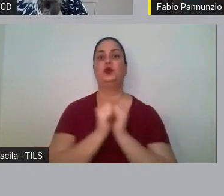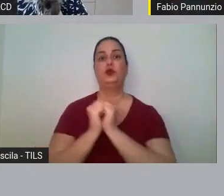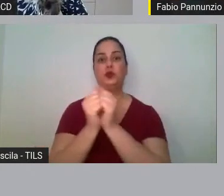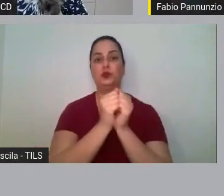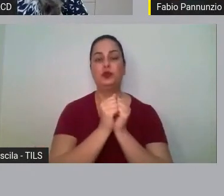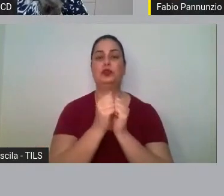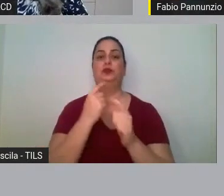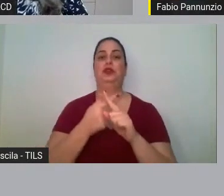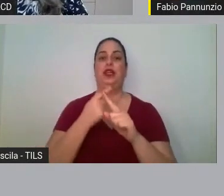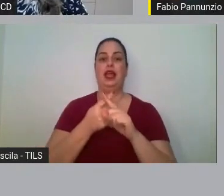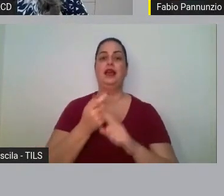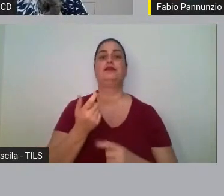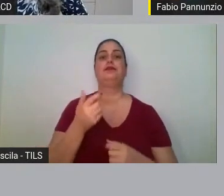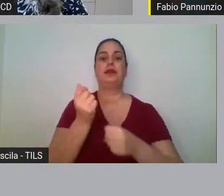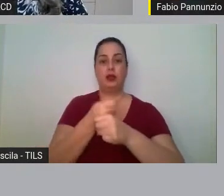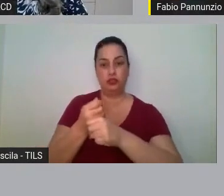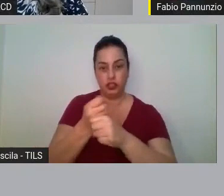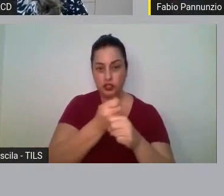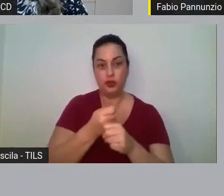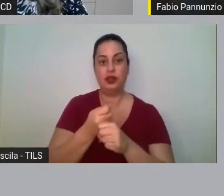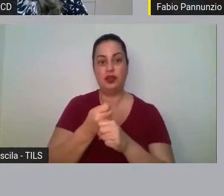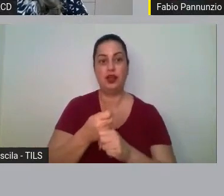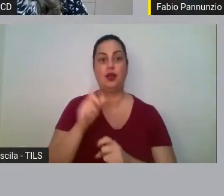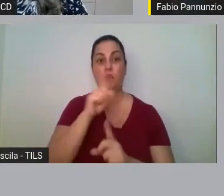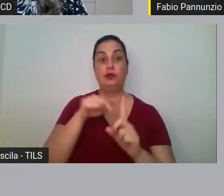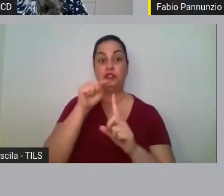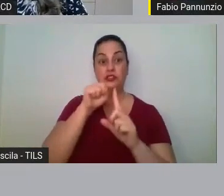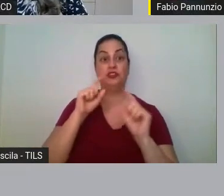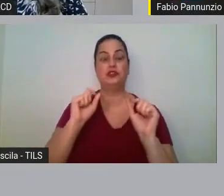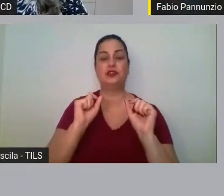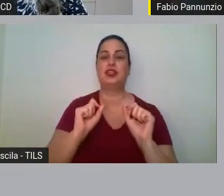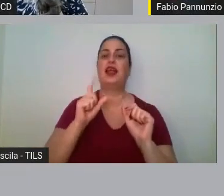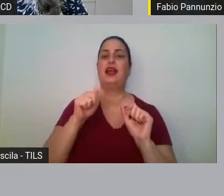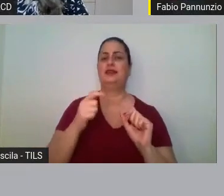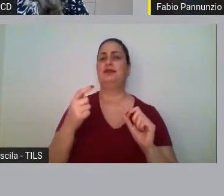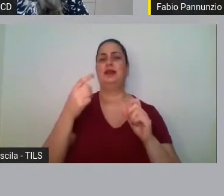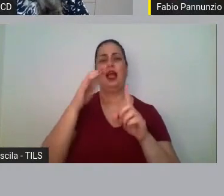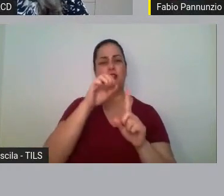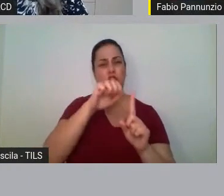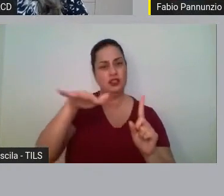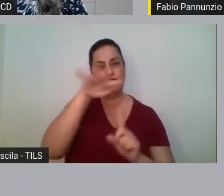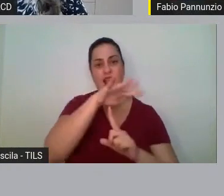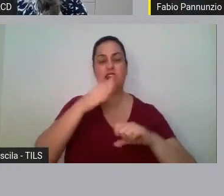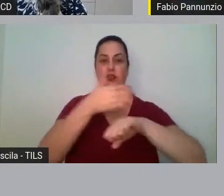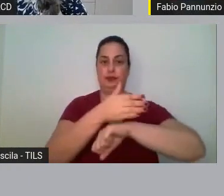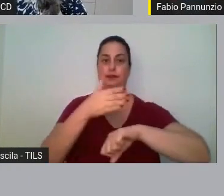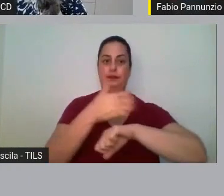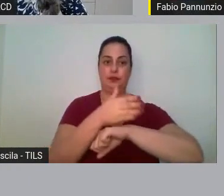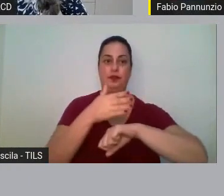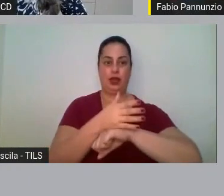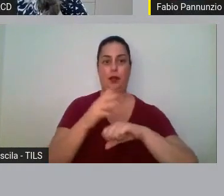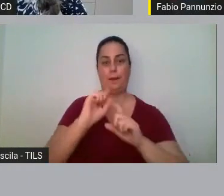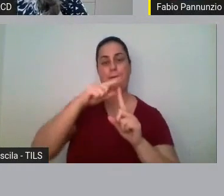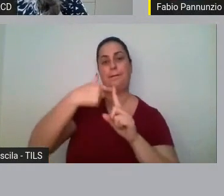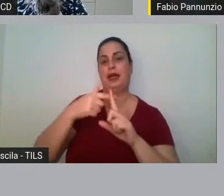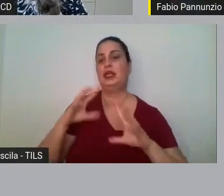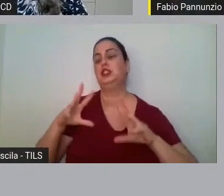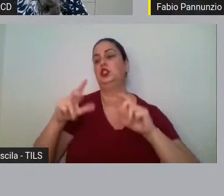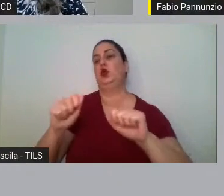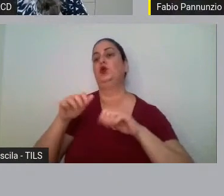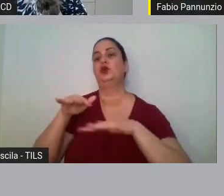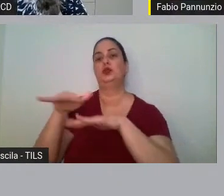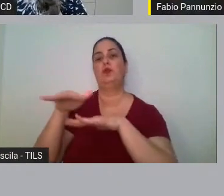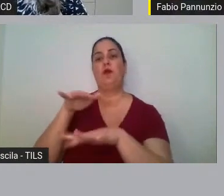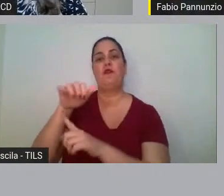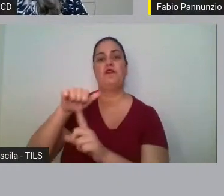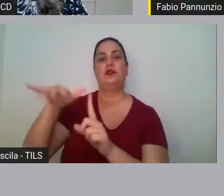feita e dar certo, ela tem que ser feita com participação social, unindo todos os movimentos sociais, e tem